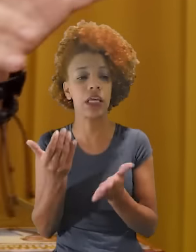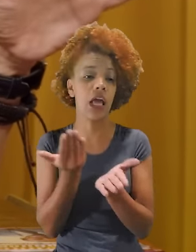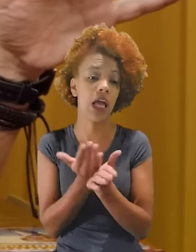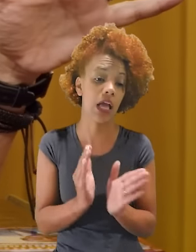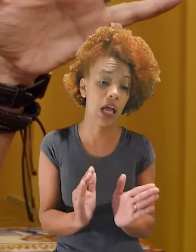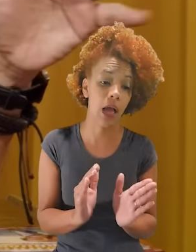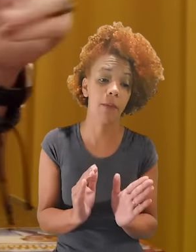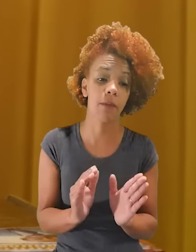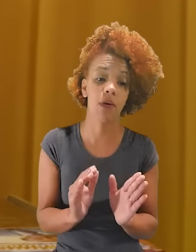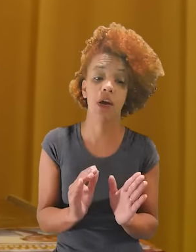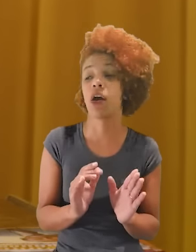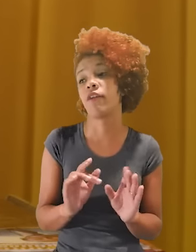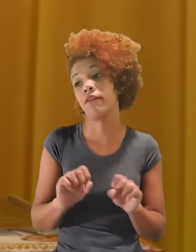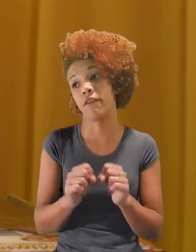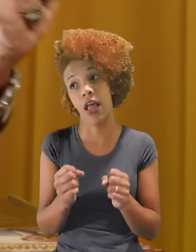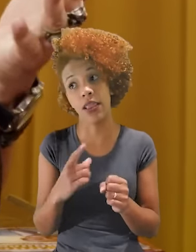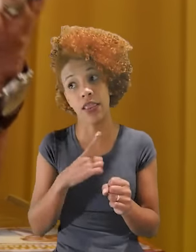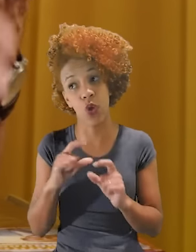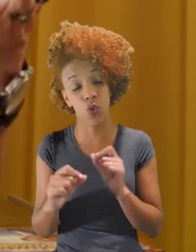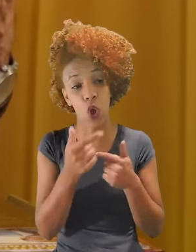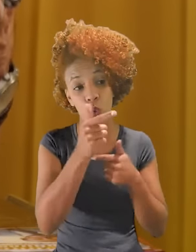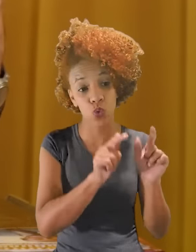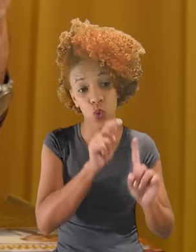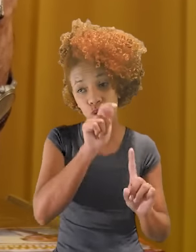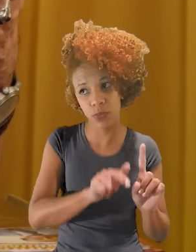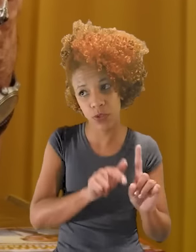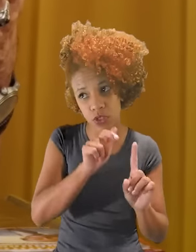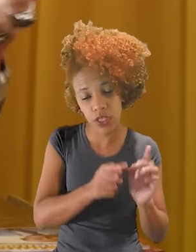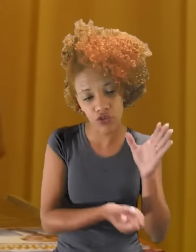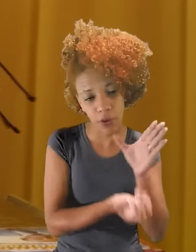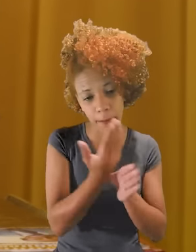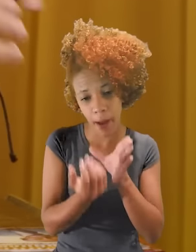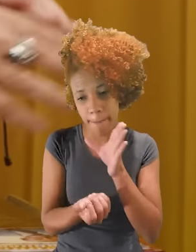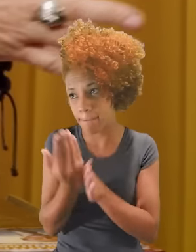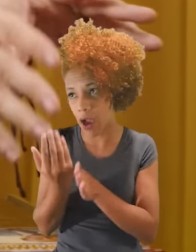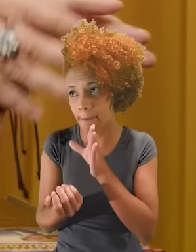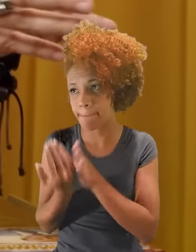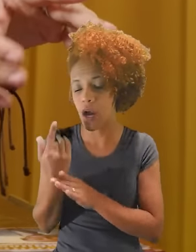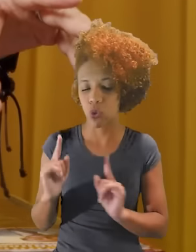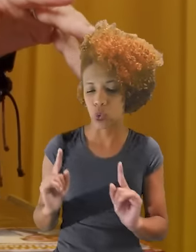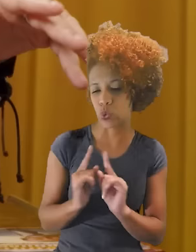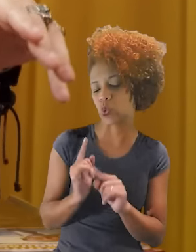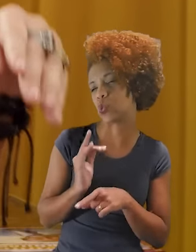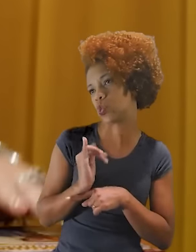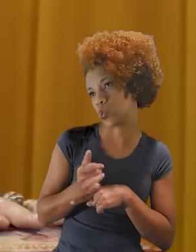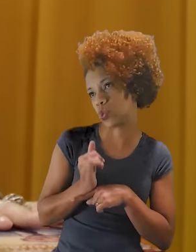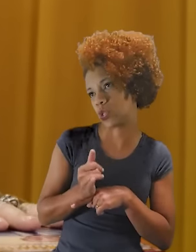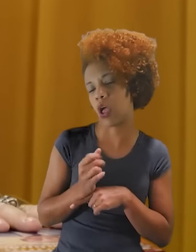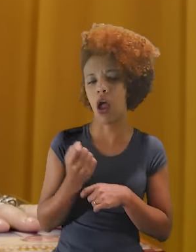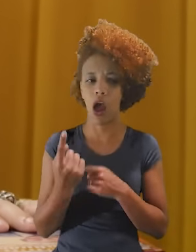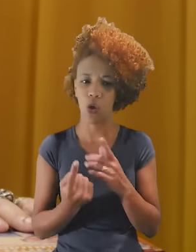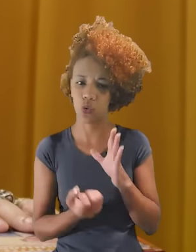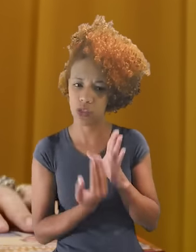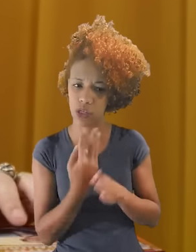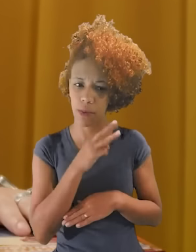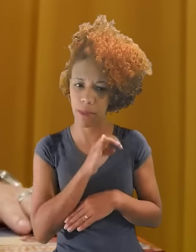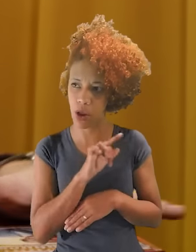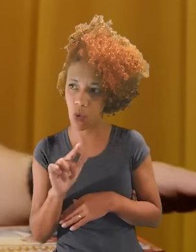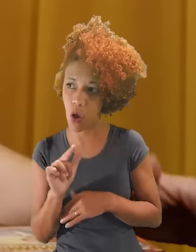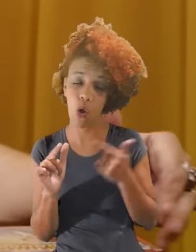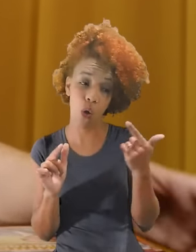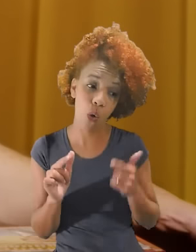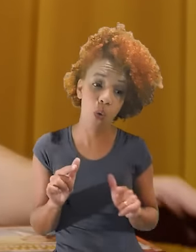falou, não, eu quebro isso aqui e tal. E ele foi pra RKO. Os outros personagens que foram surgindo em virtude dos curtas e tal, alguns foram criados pelo Walt e